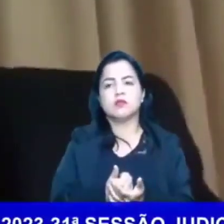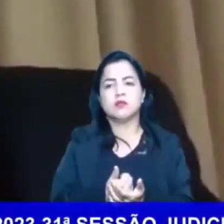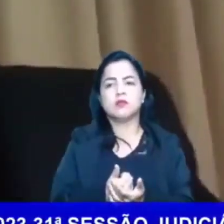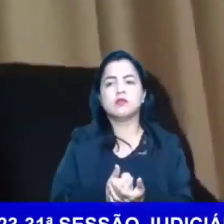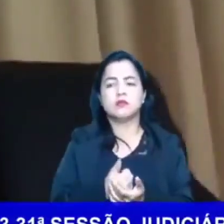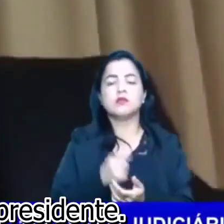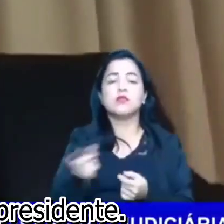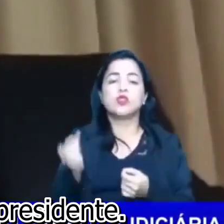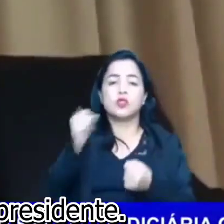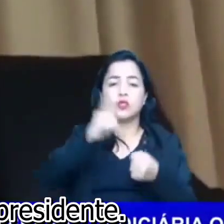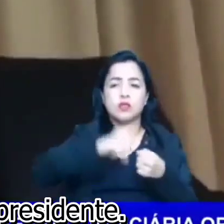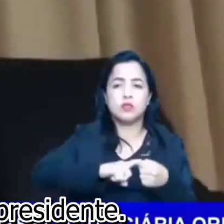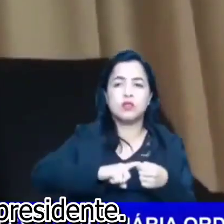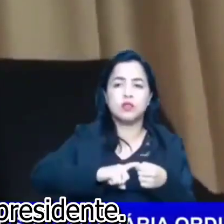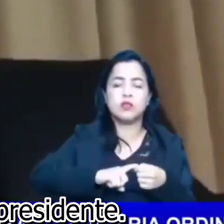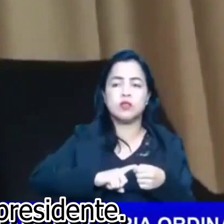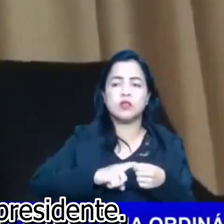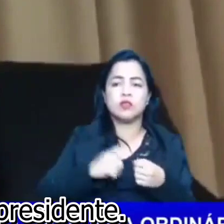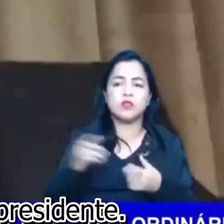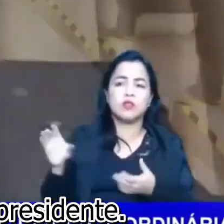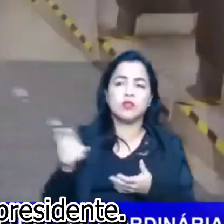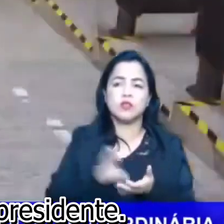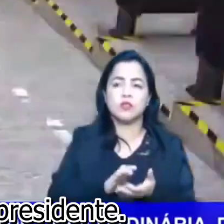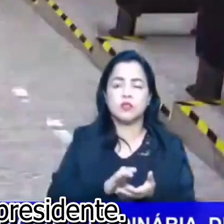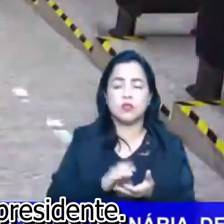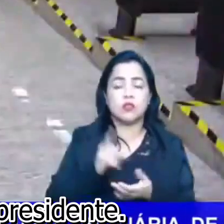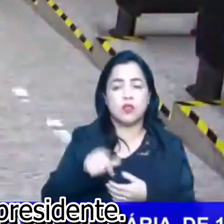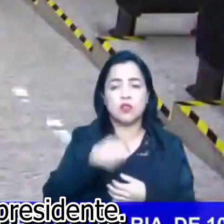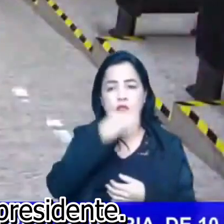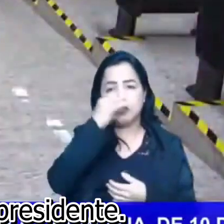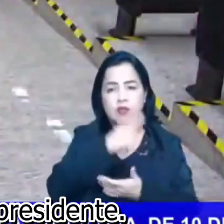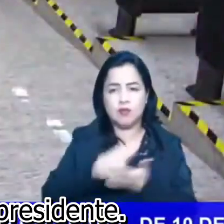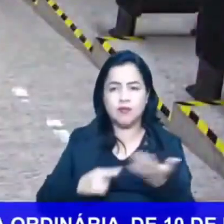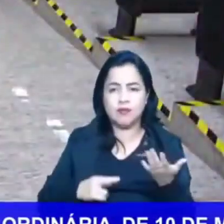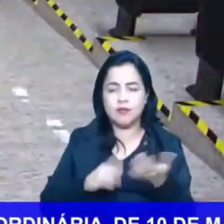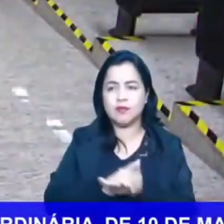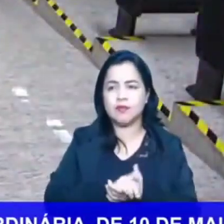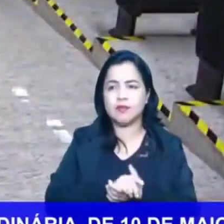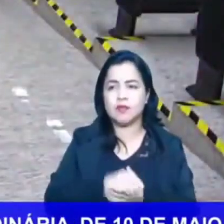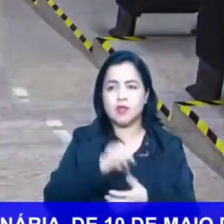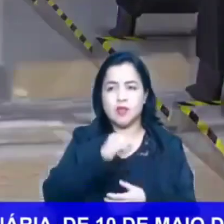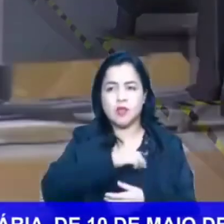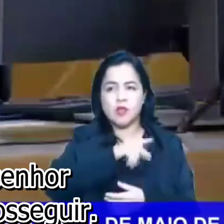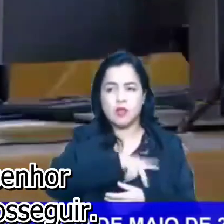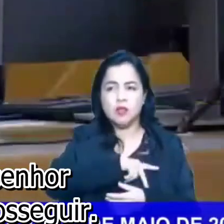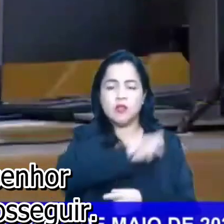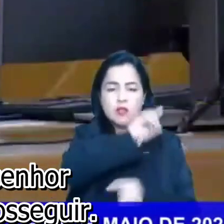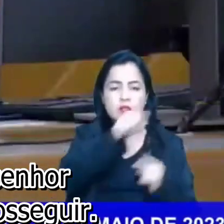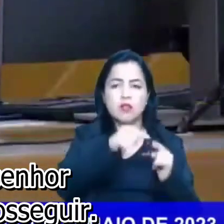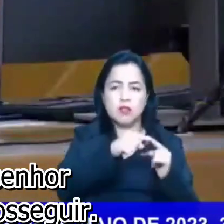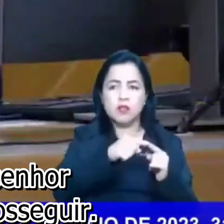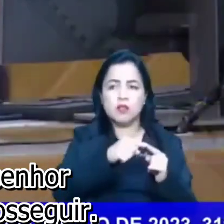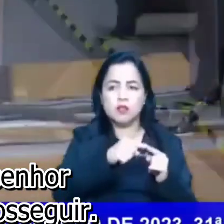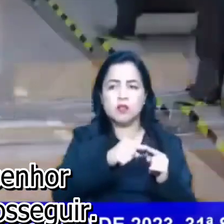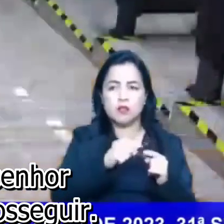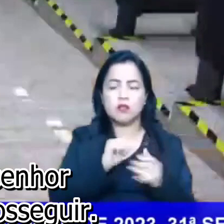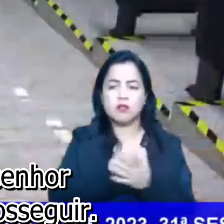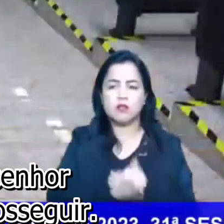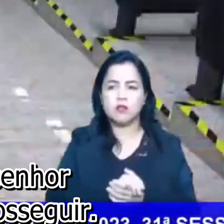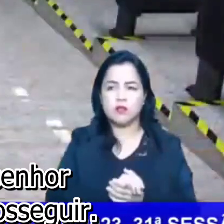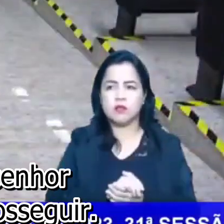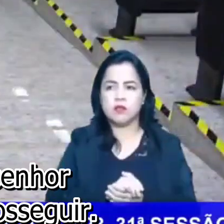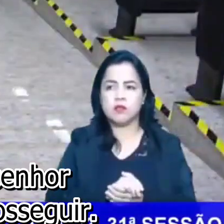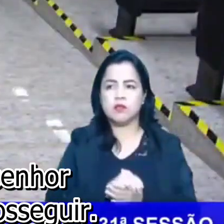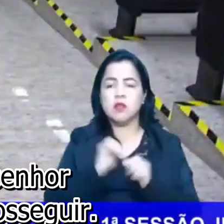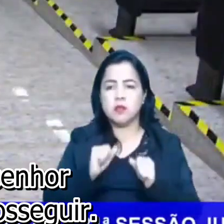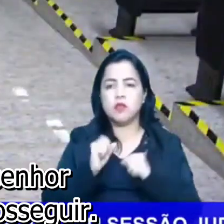e restituição dos recursos. É o relatório, senhor presidente. Doutor Pablo, mantém? Reitero o parecer, senhor presidente. Reiterado, doutor